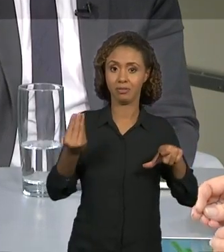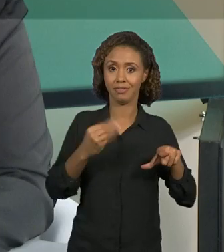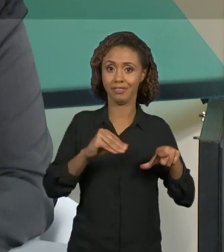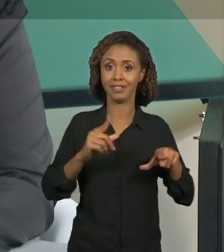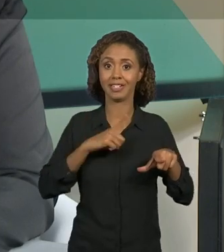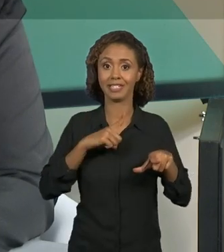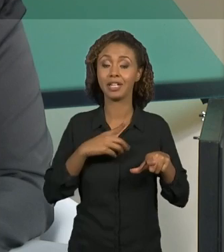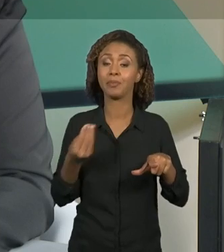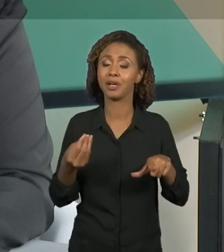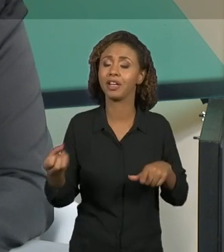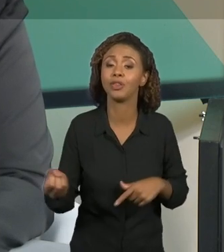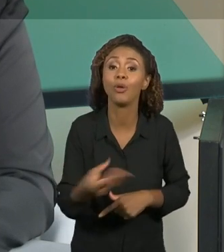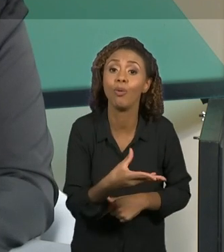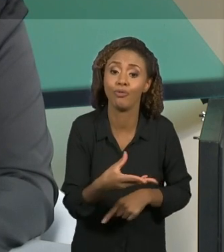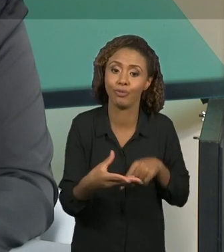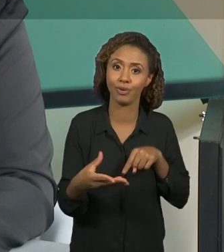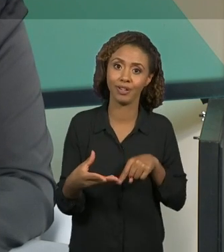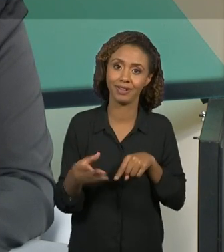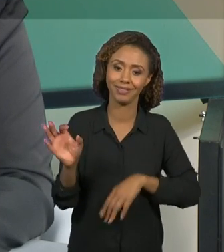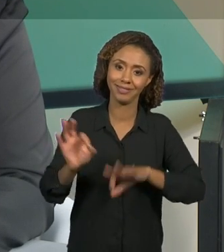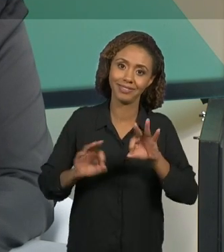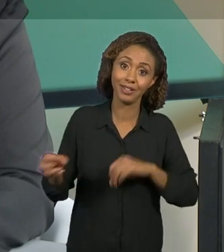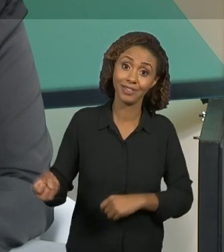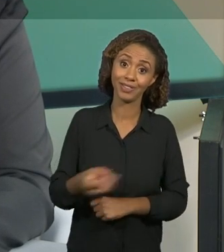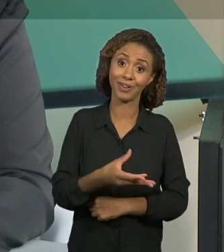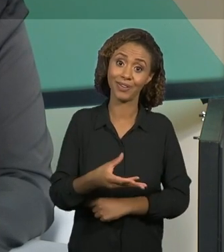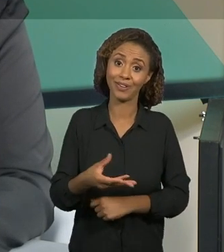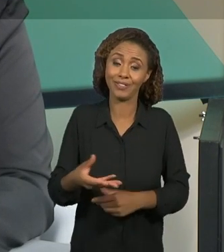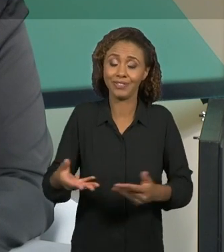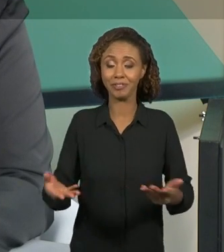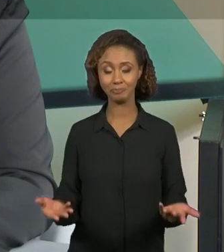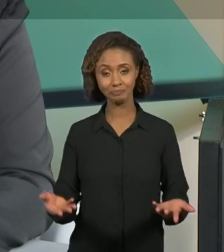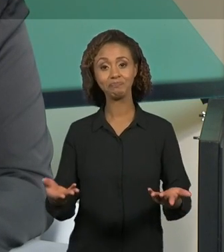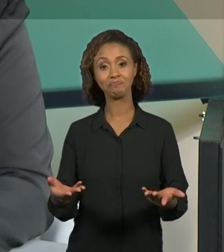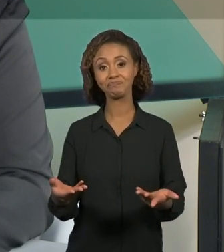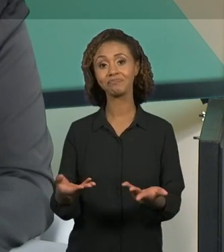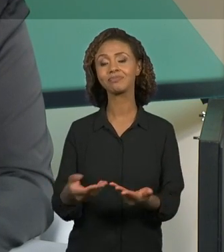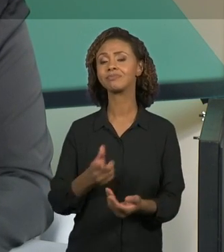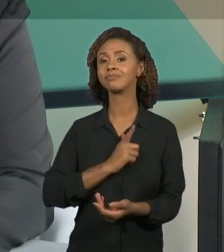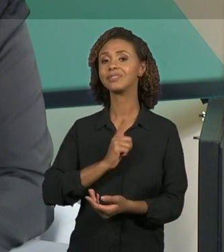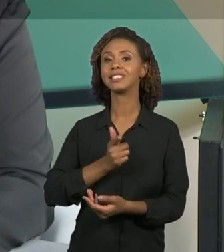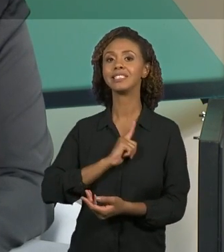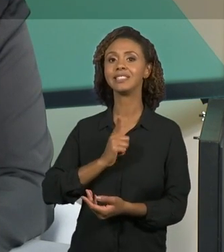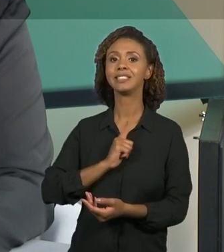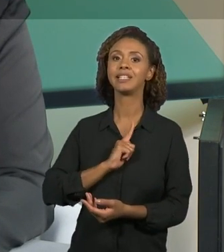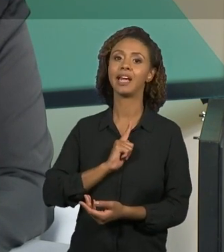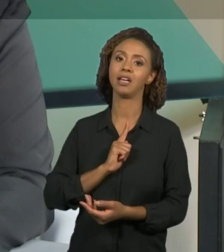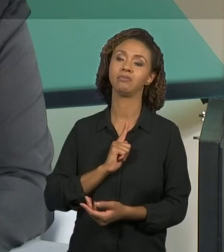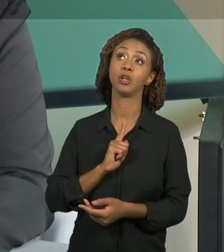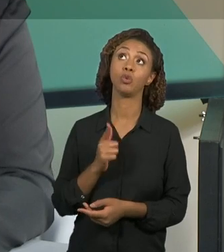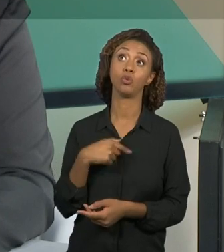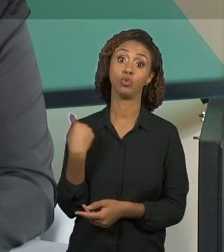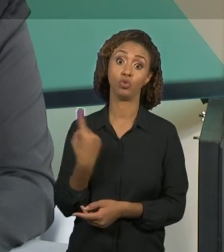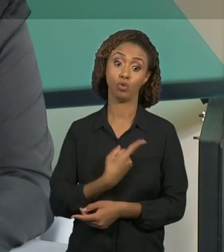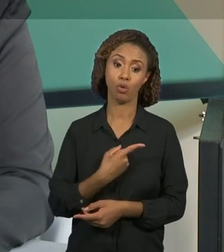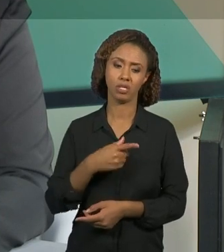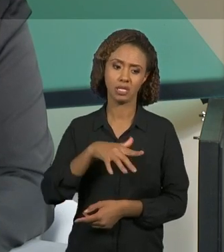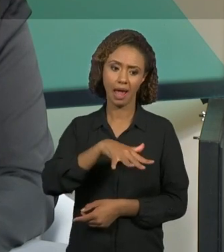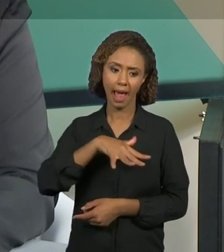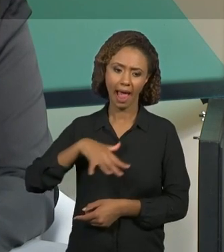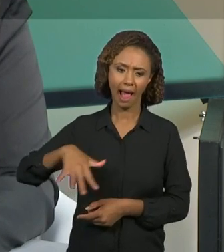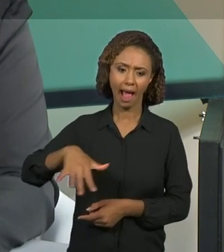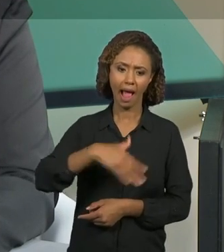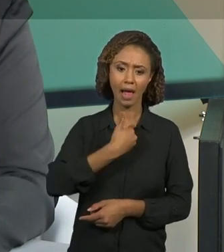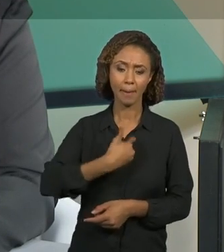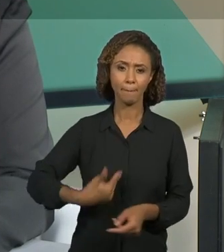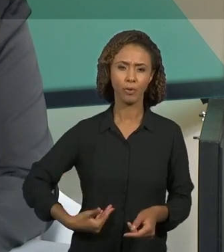assim de novo é um projeto inovador eu acho e a gente tem pelo menos a história da esfera pública duas instituições